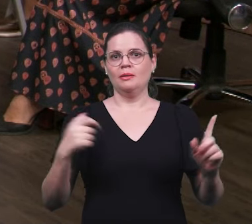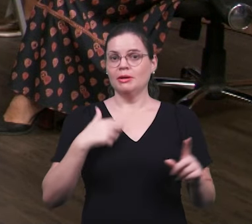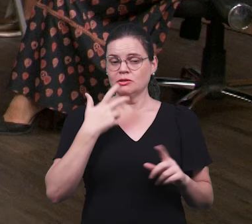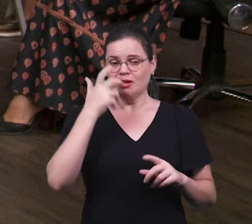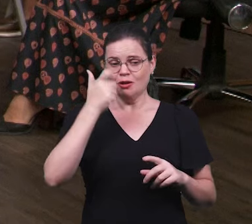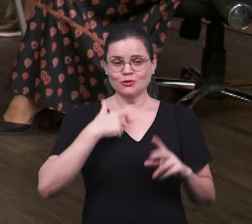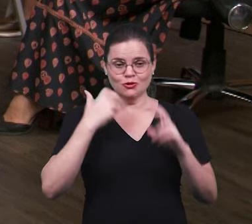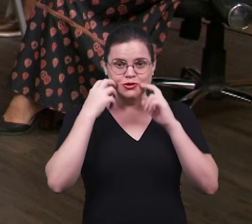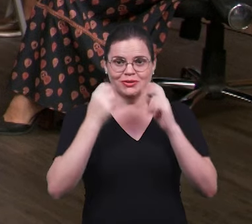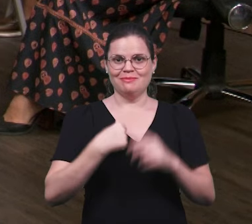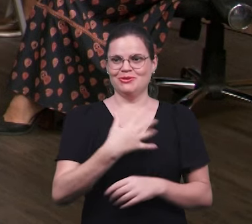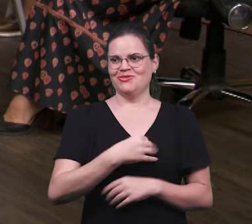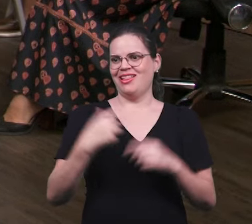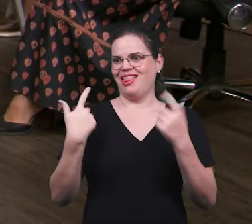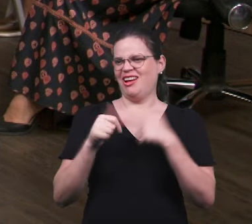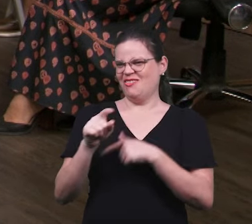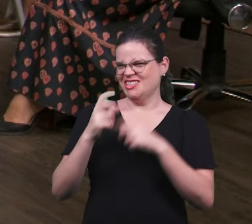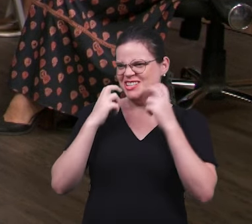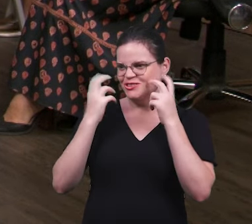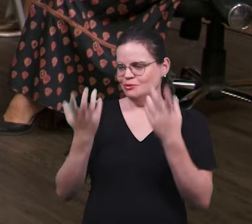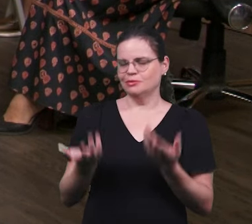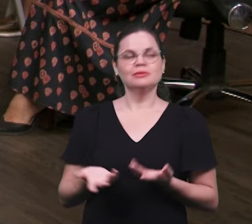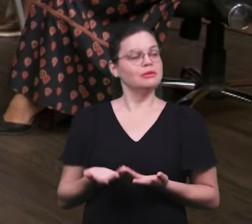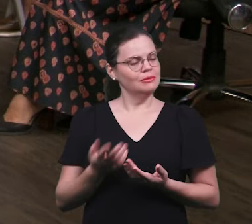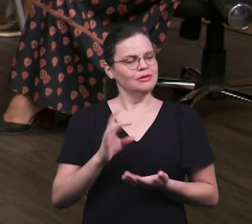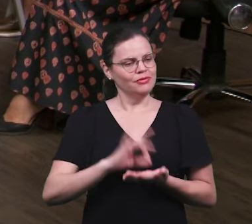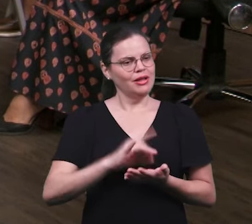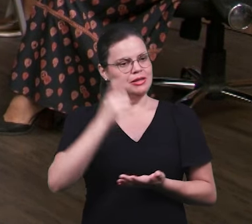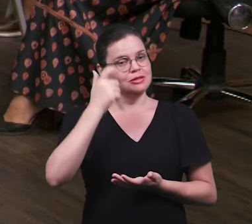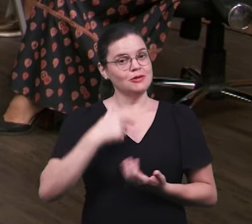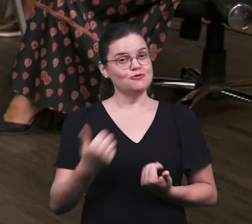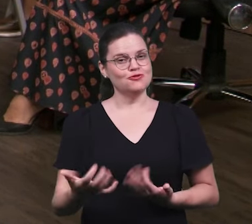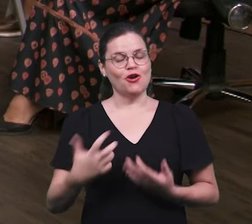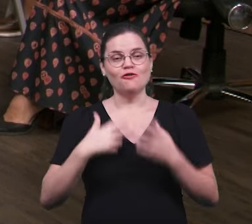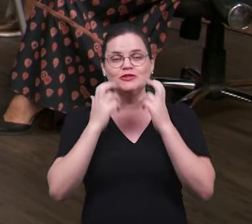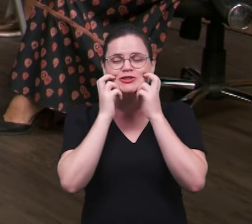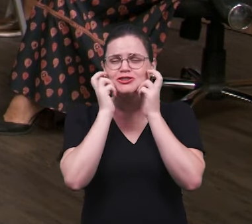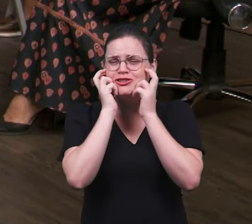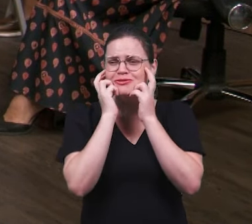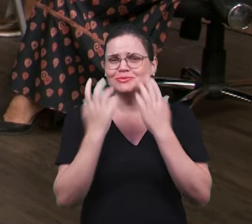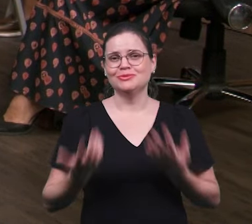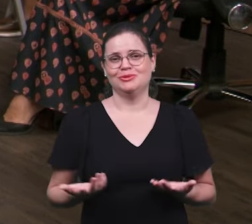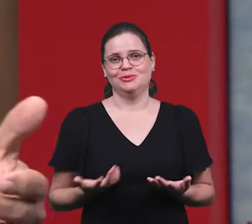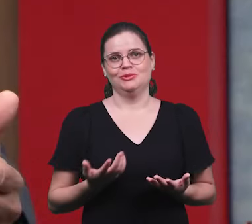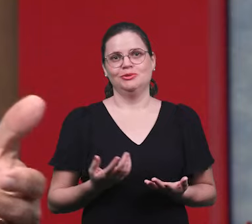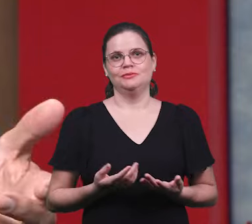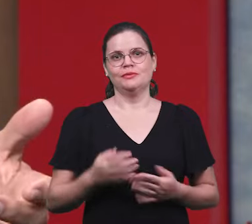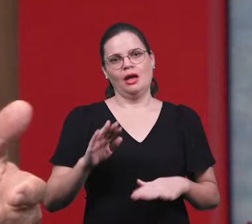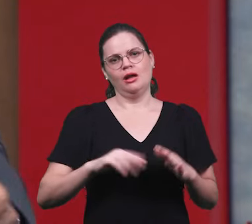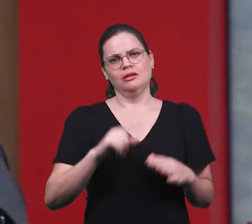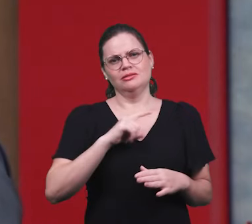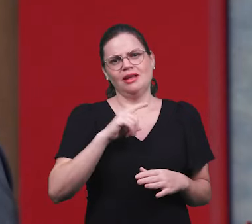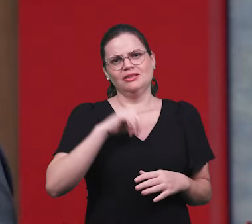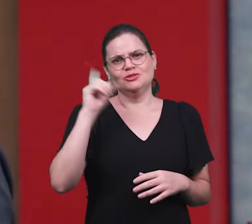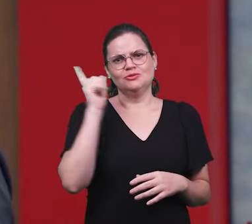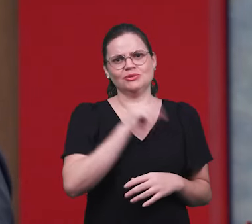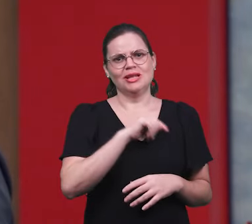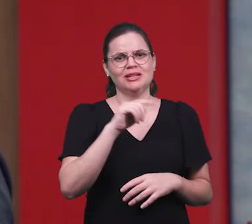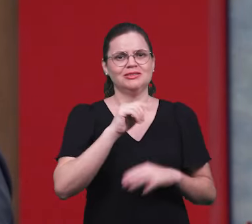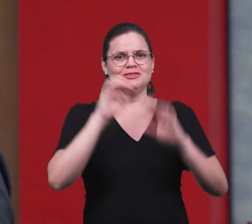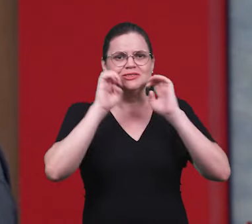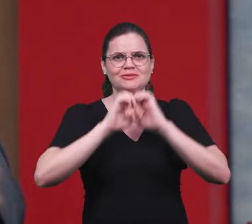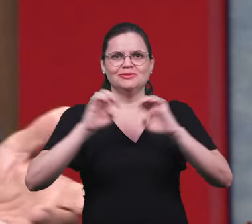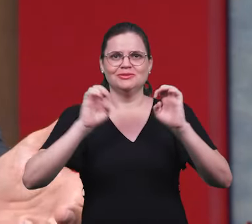tímido, meus filhos riem, né? Mas eu sempre fui muito tímido. Quando eu era jovem, eu era muito tímido. E às vezes o tímido, você tem essa dificuldade de você anunciar